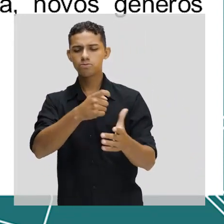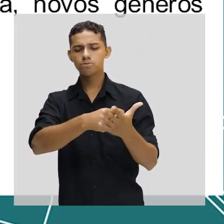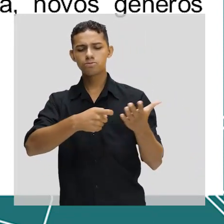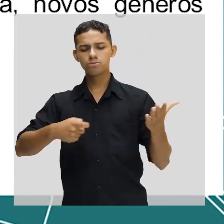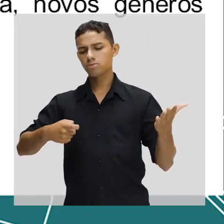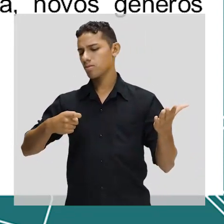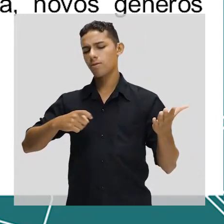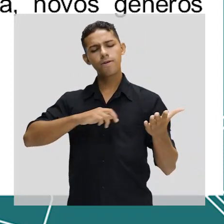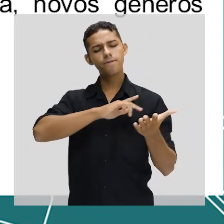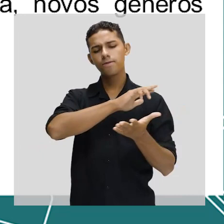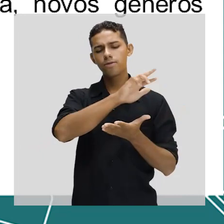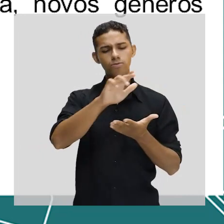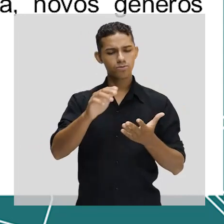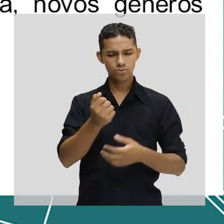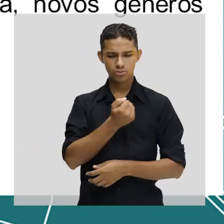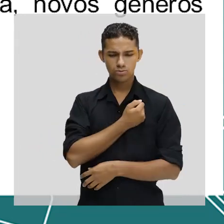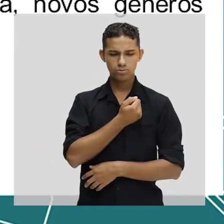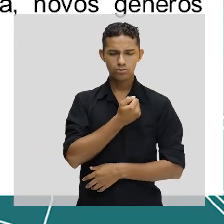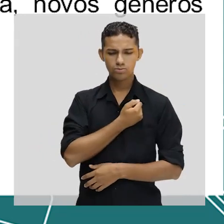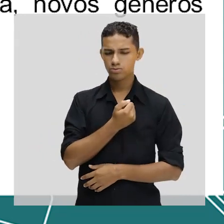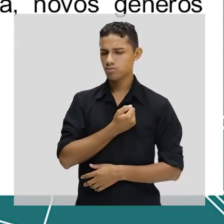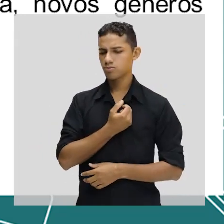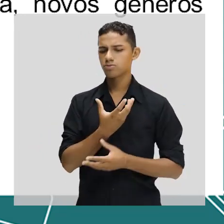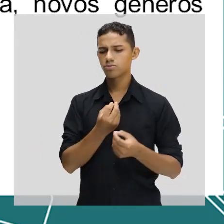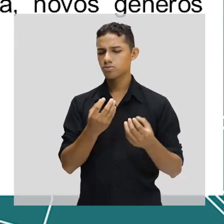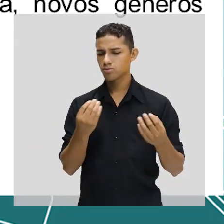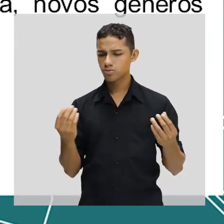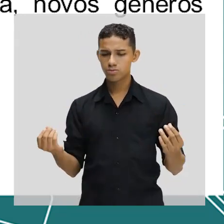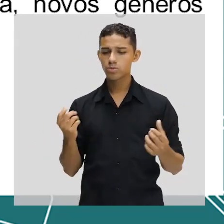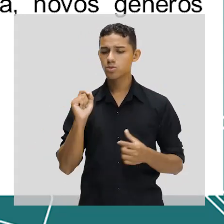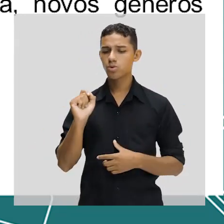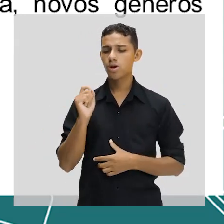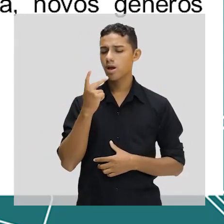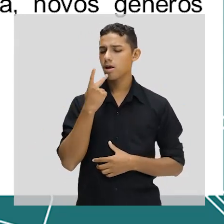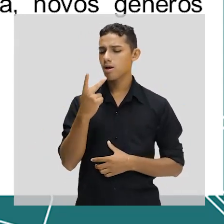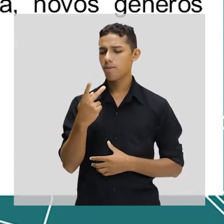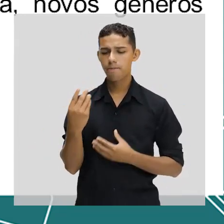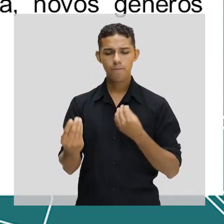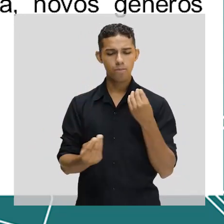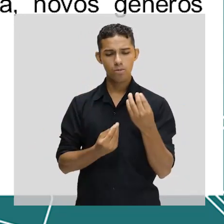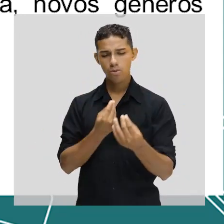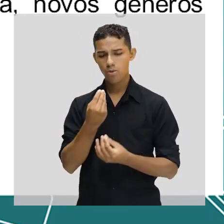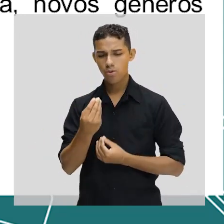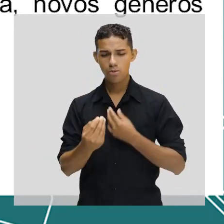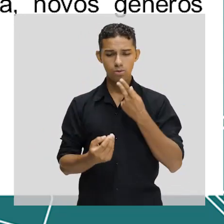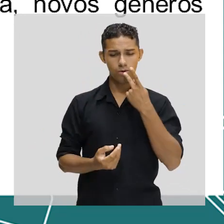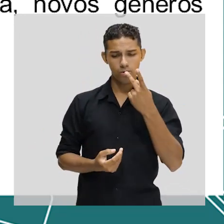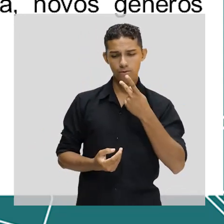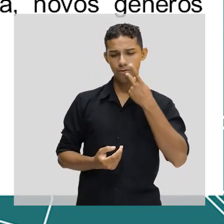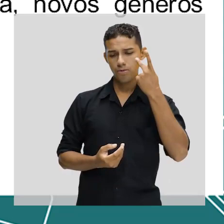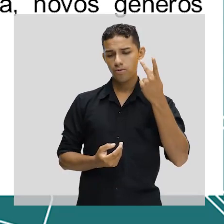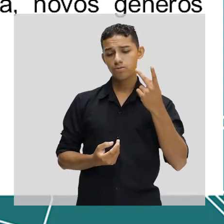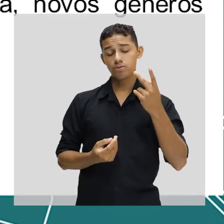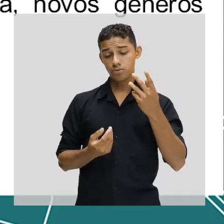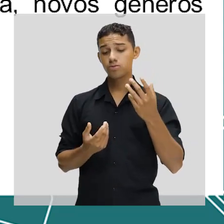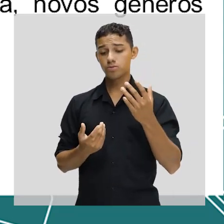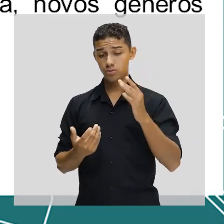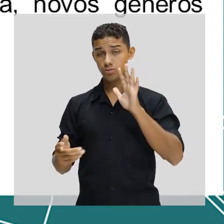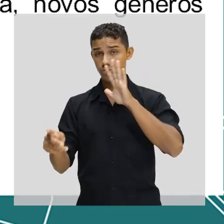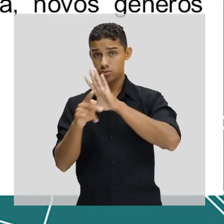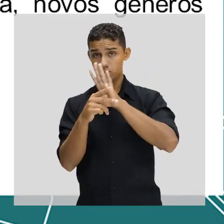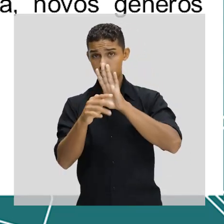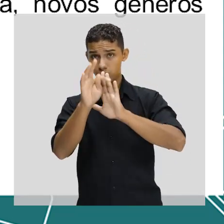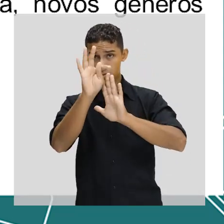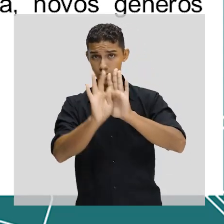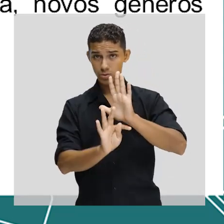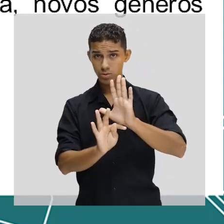são inúmeros e variados. Portanto, o que é falado, a maneira como é falado e a forma que é dada ao